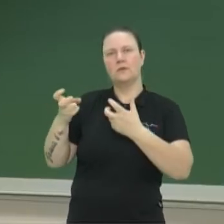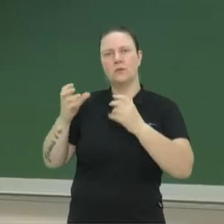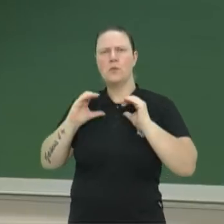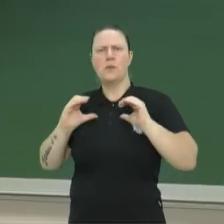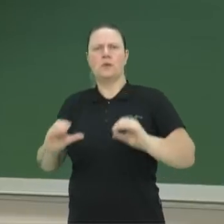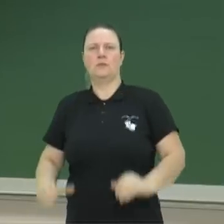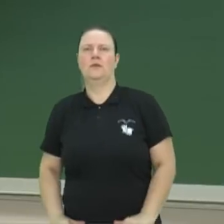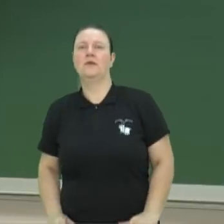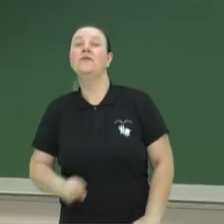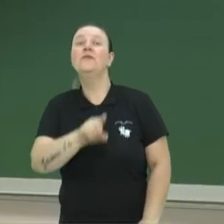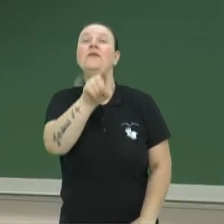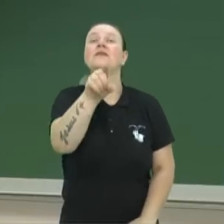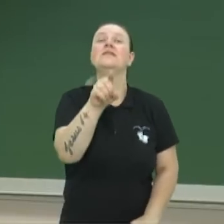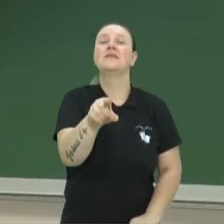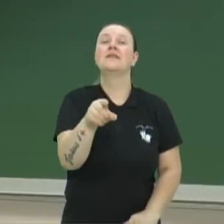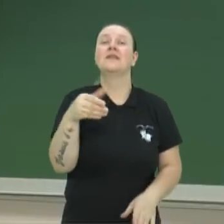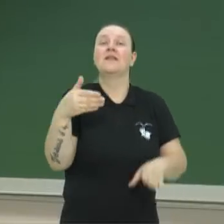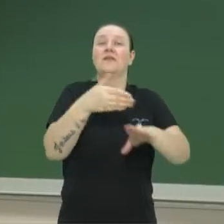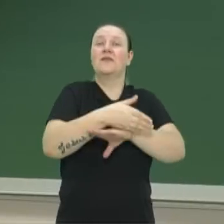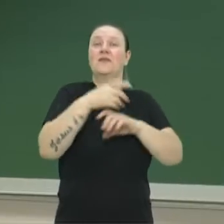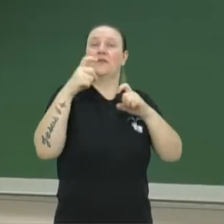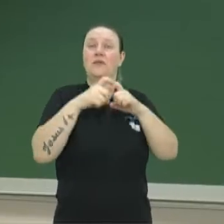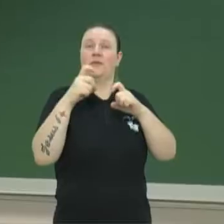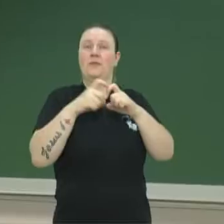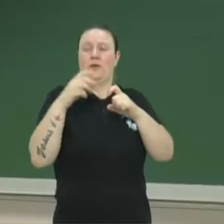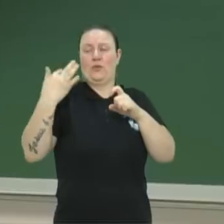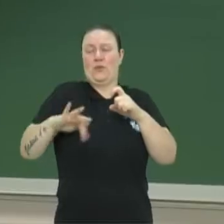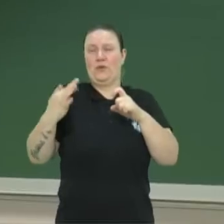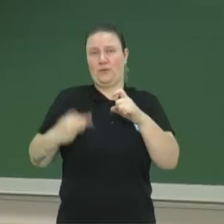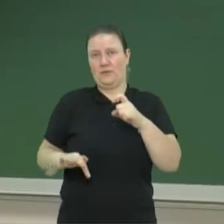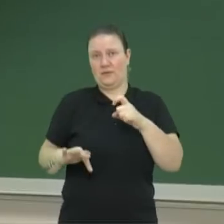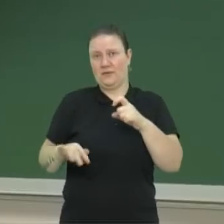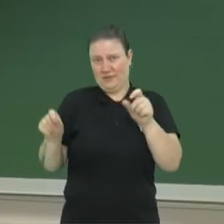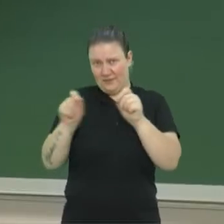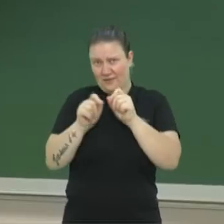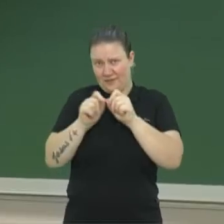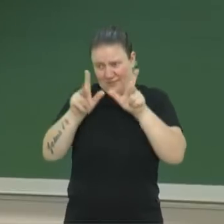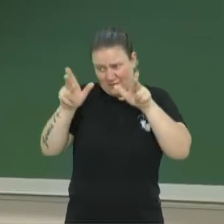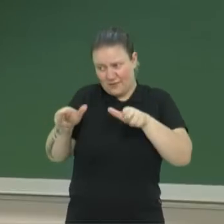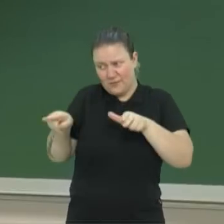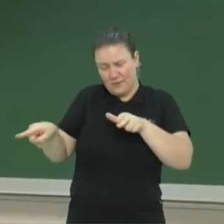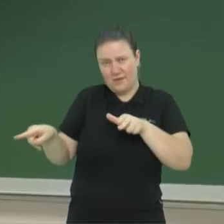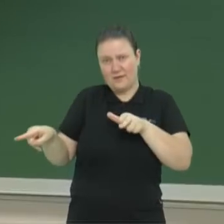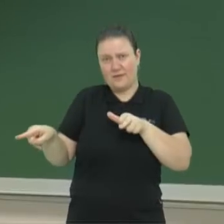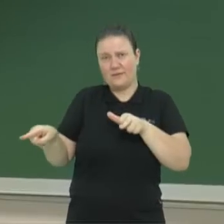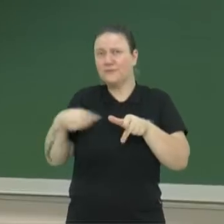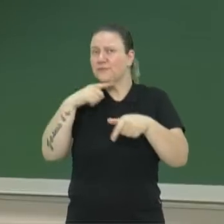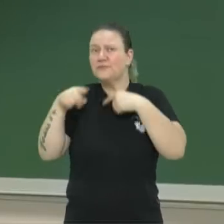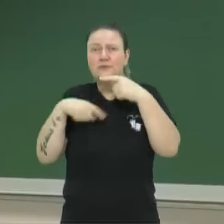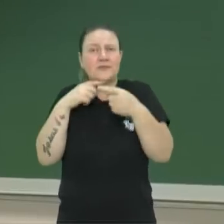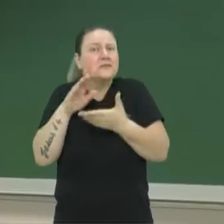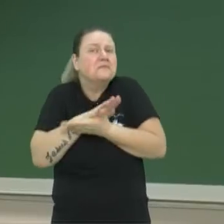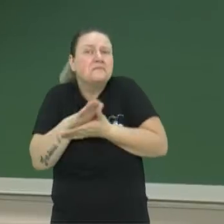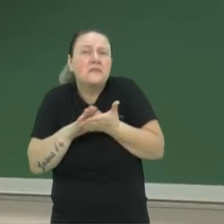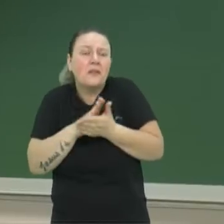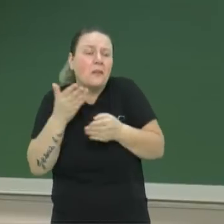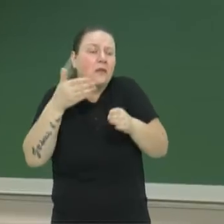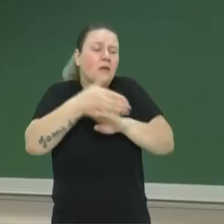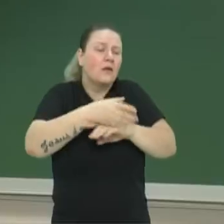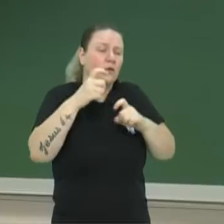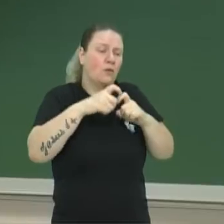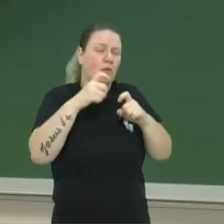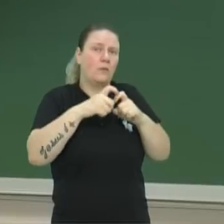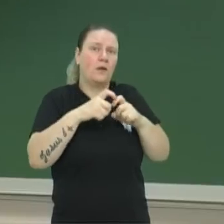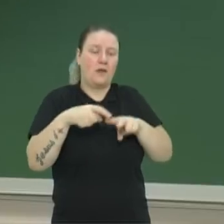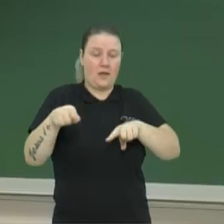se fosse ao médico, né, com uma dor, será que você faria isso? De que resolveria ir ao médico, né? Se a gente